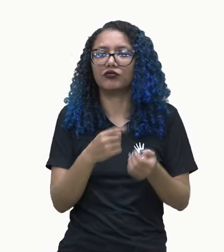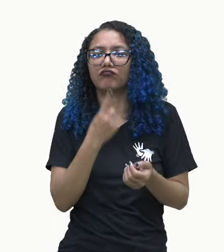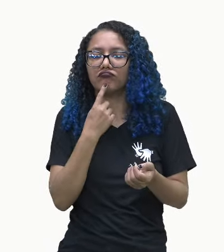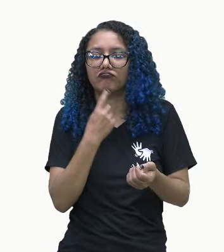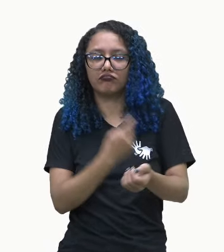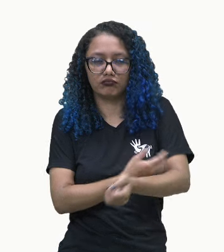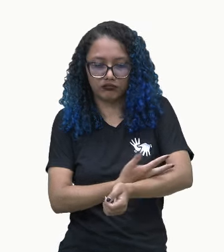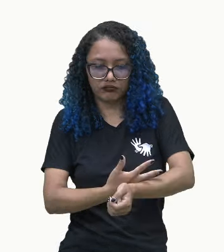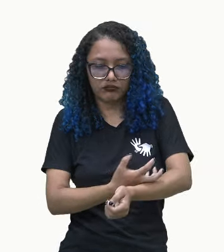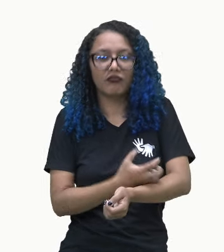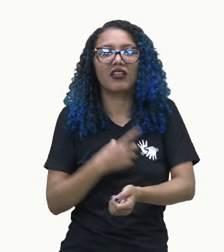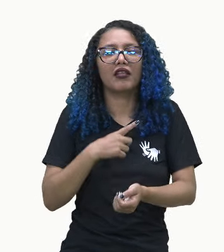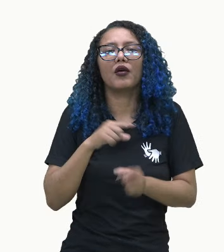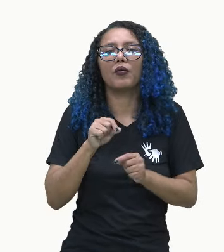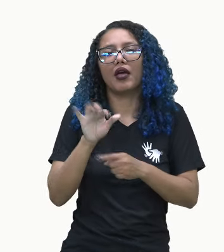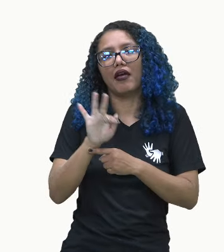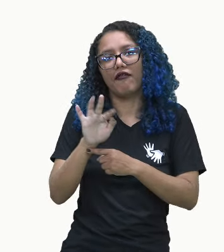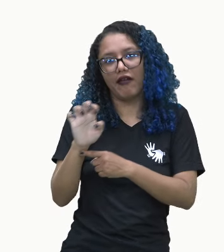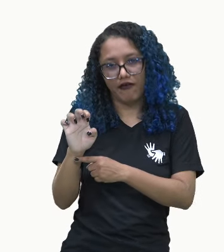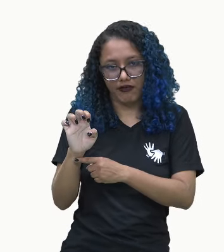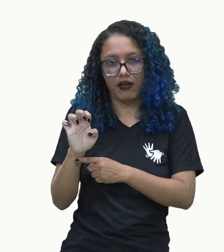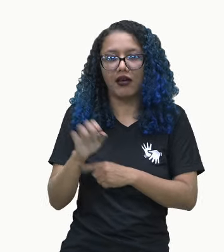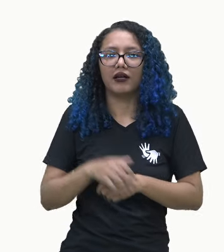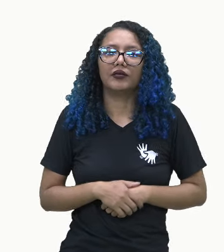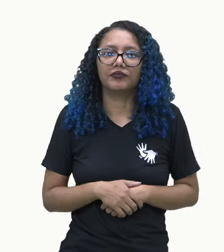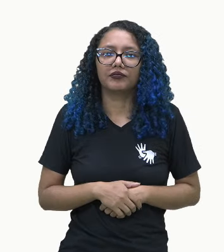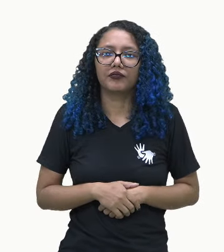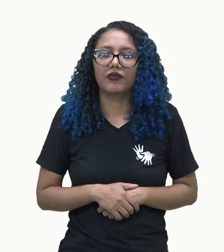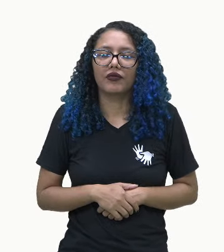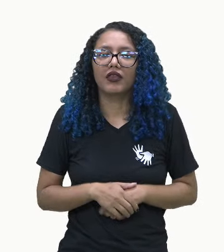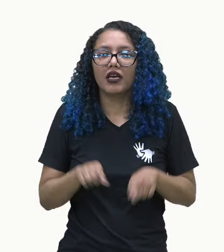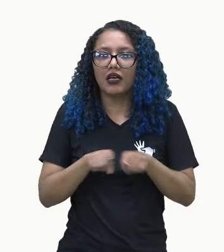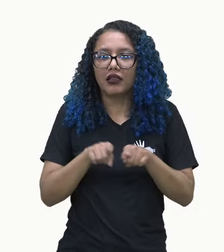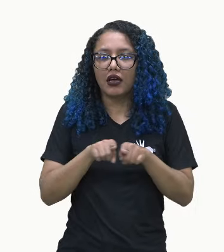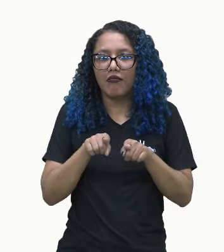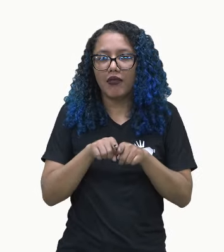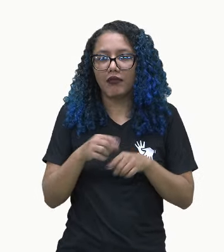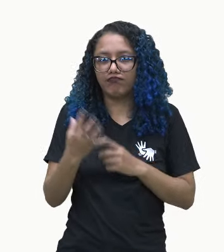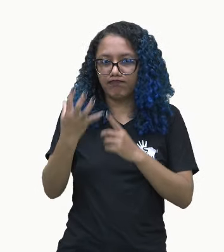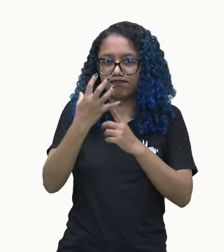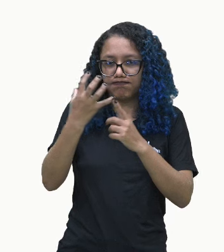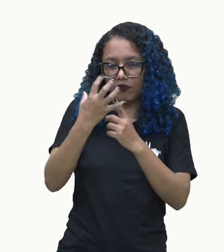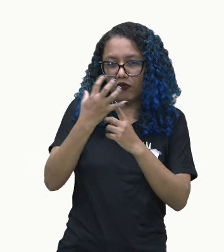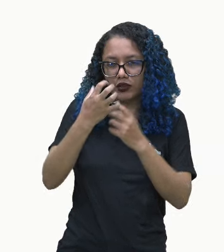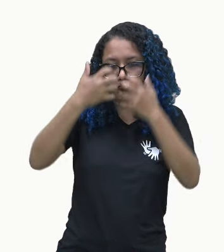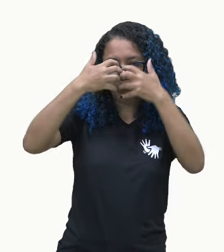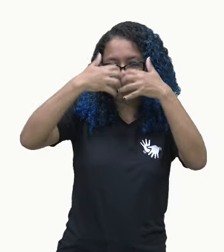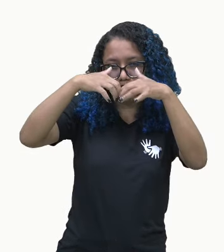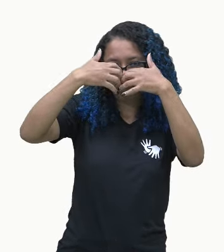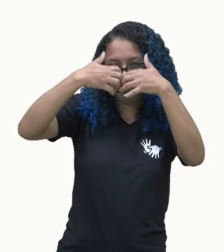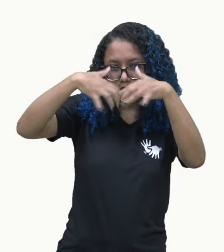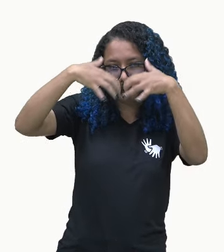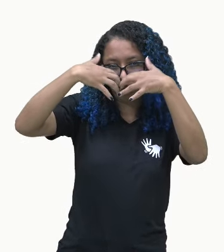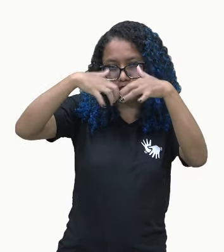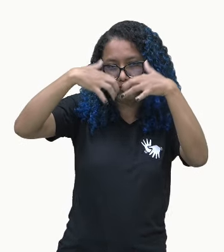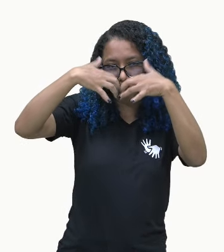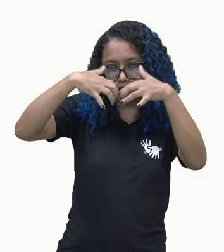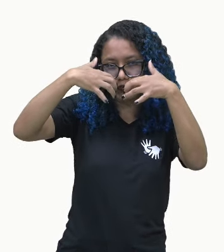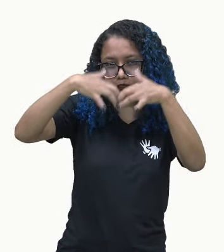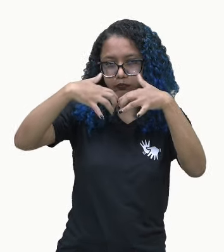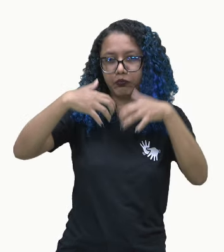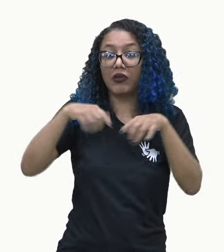O ferro, por exemplo, e transmissão de impulsos nervosos, como eu acabei de comentar, ó, e na